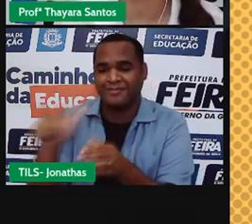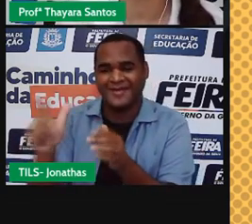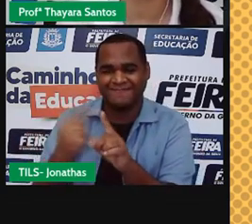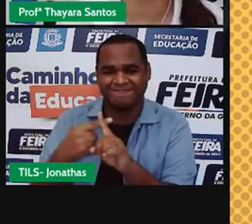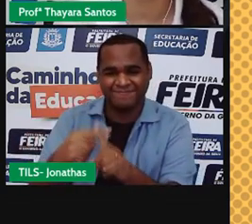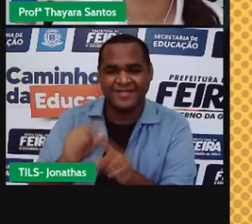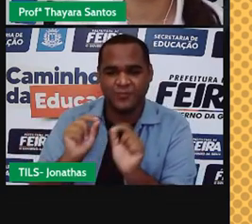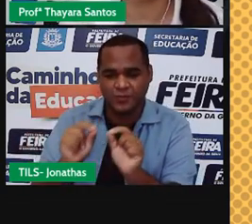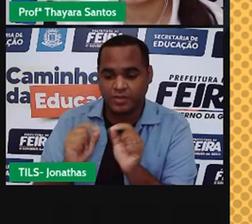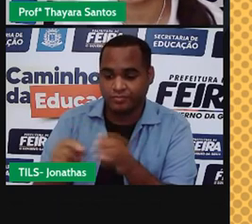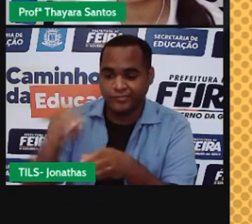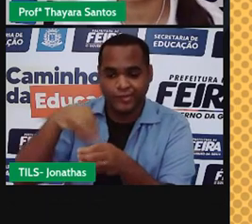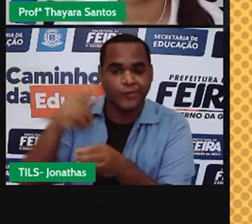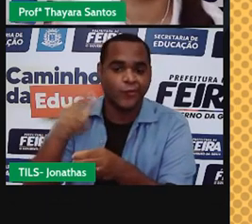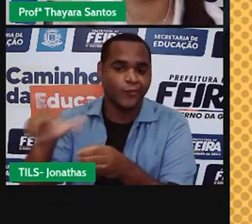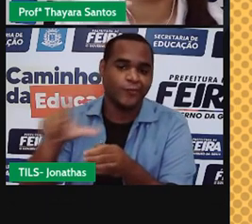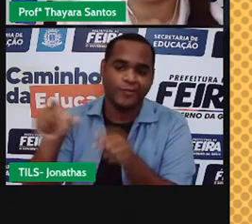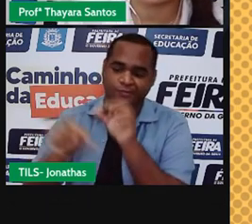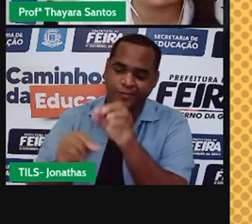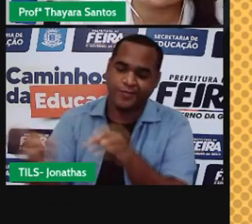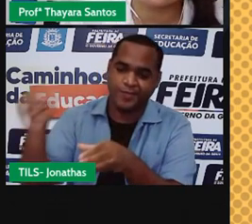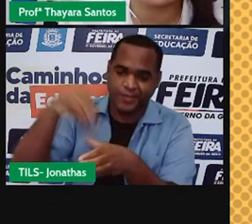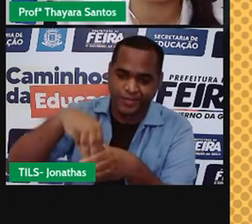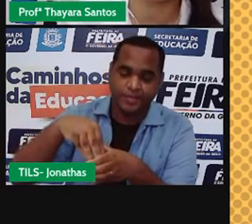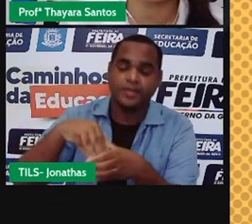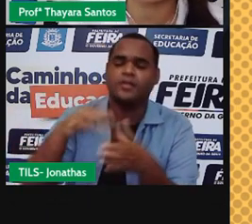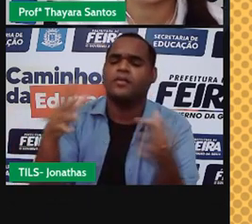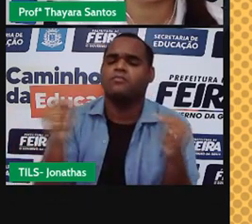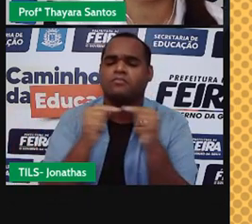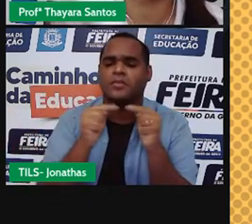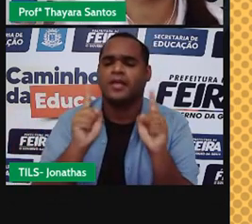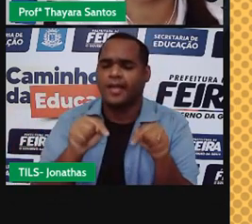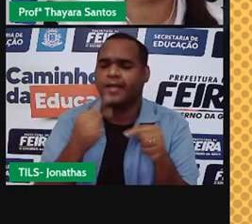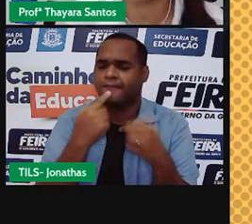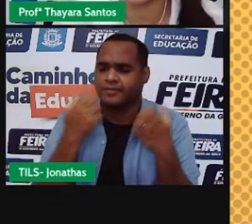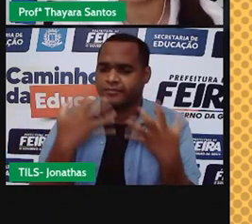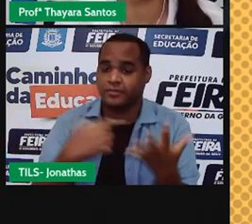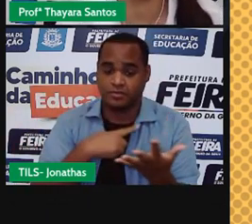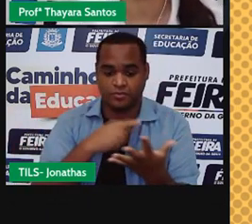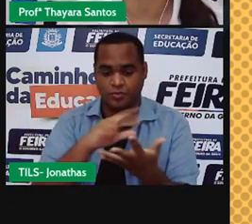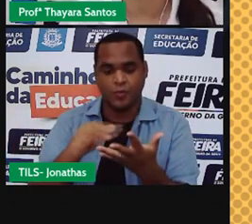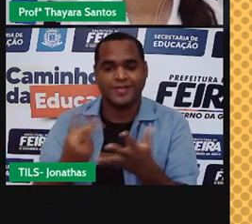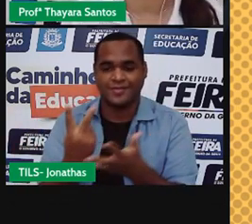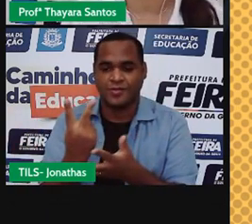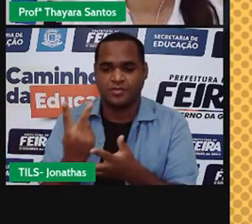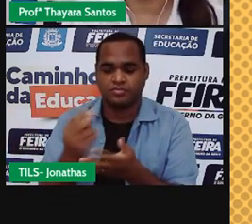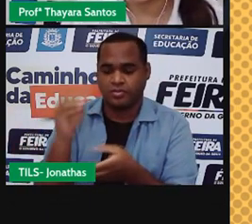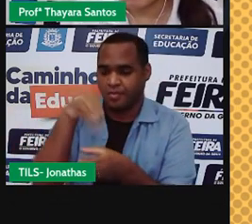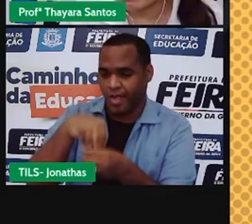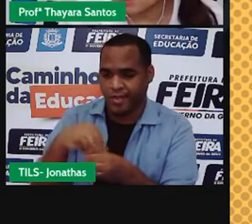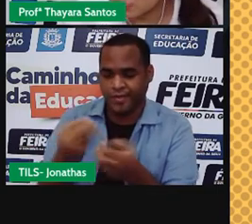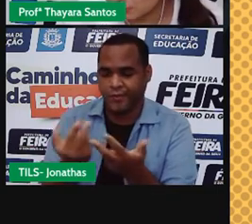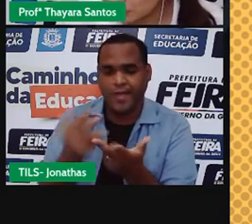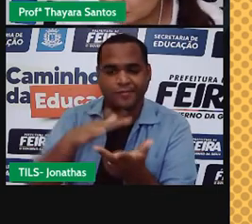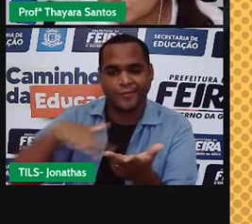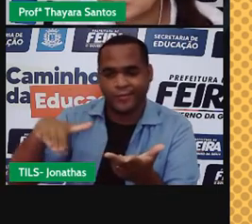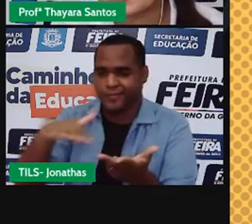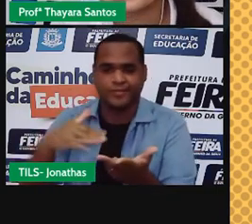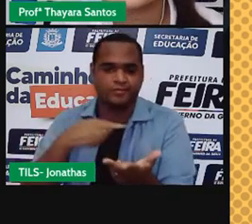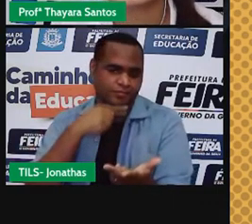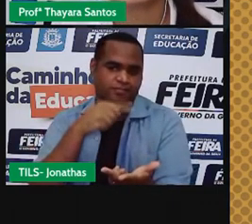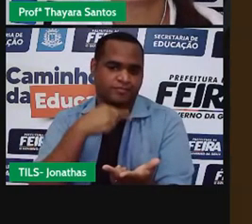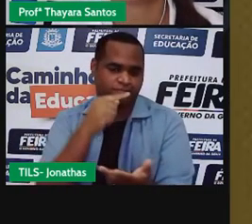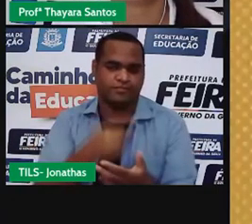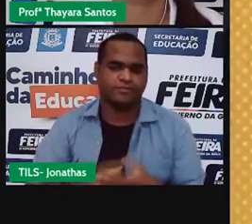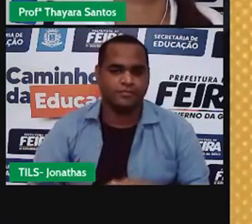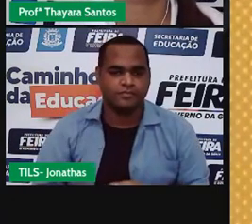que é ocupado pelo outro objeto. Então, isso é uma das evidências de que dois corpos não conseguem ocupar o mesmo espaço.